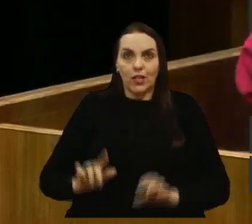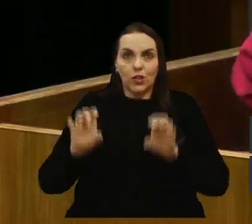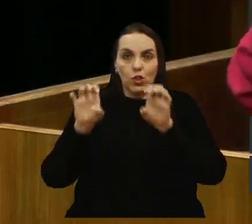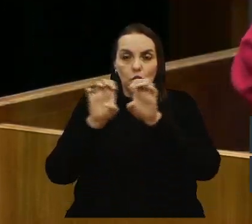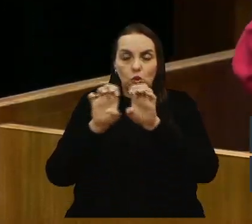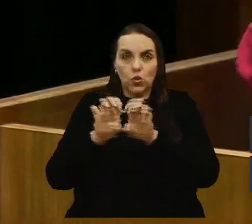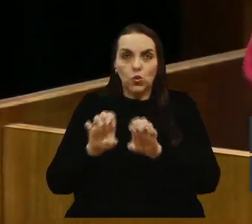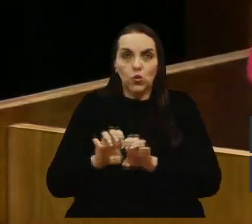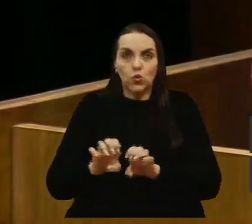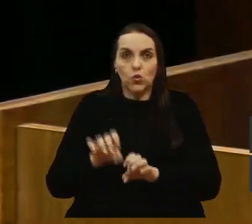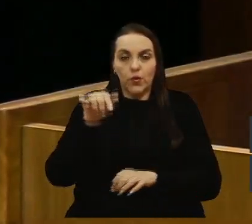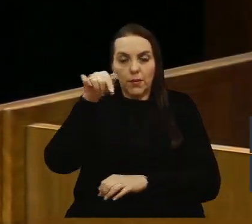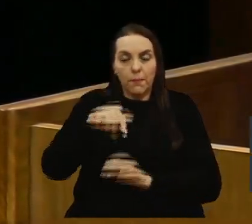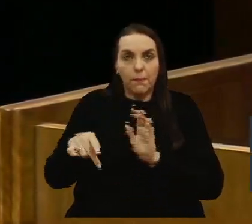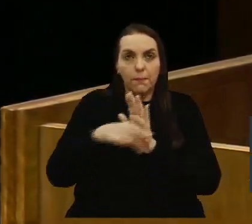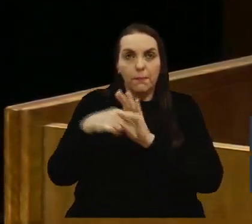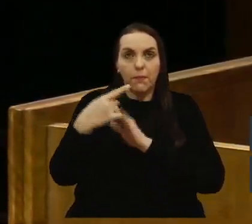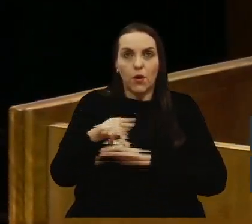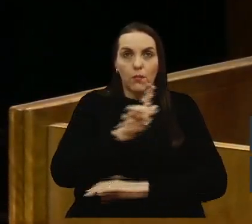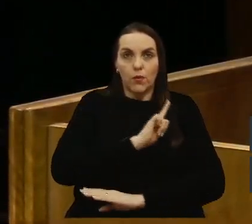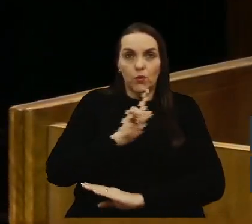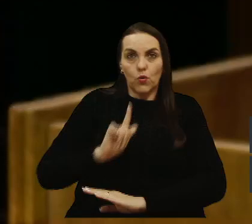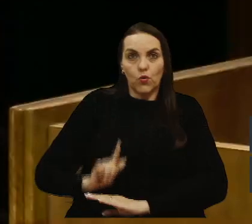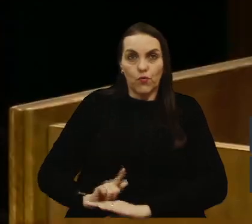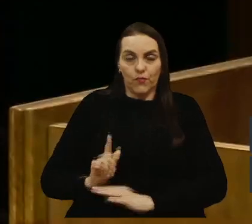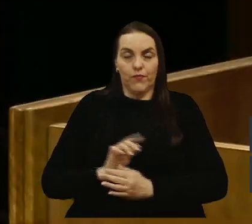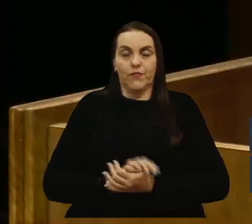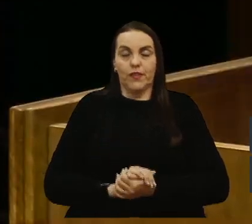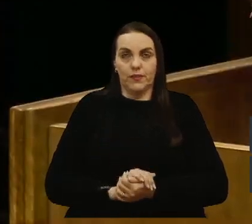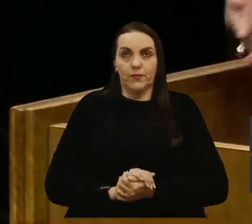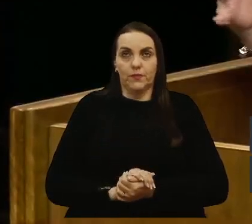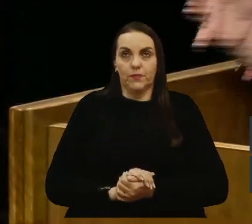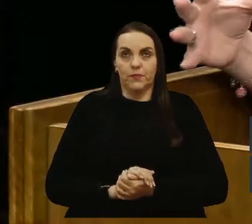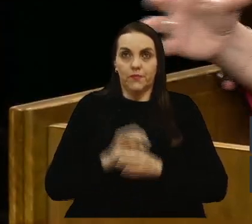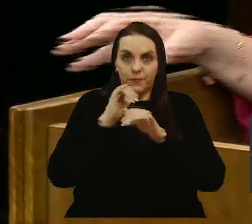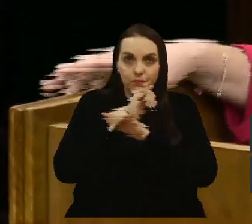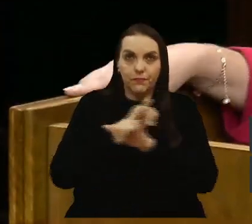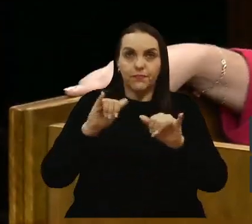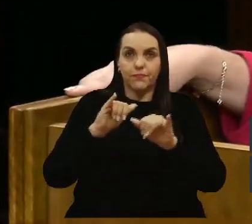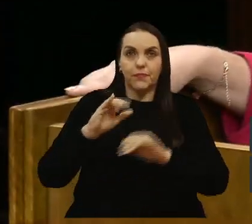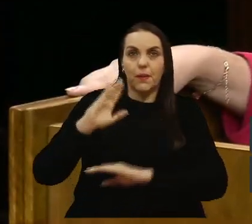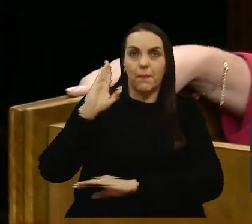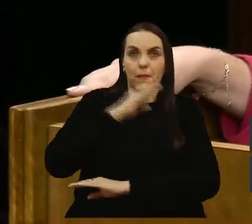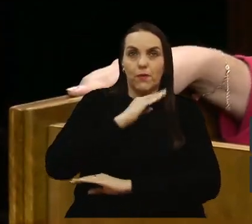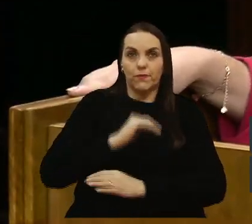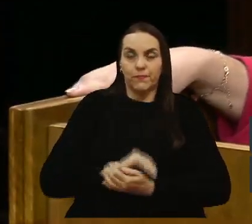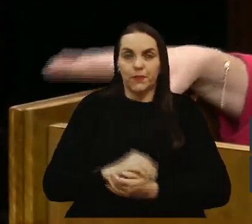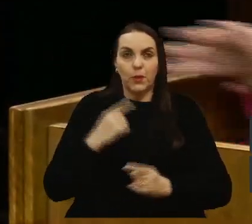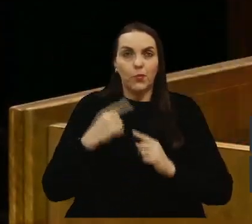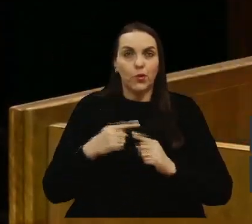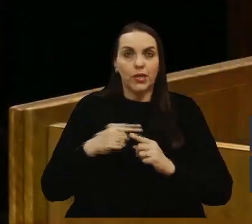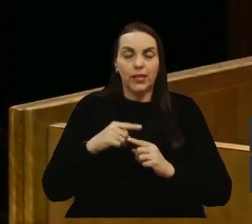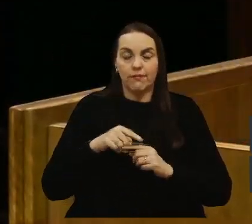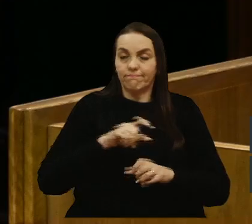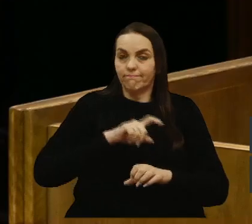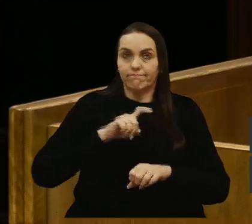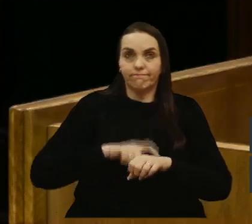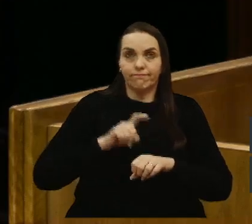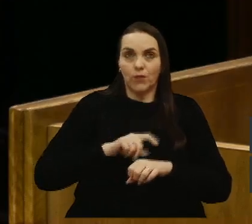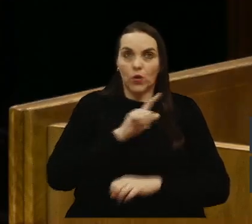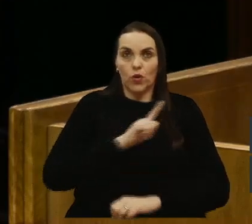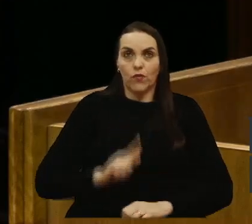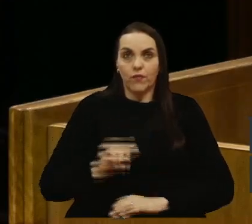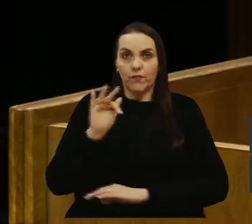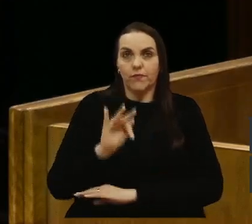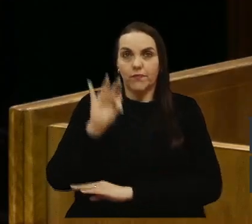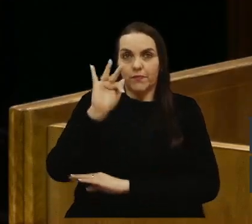estrutura, a infraestrutura do governo, né, de comunicar mal. Porque automaticamente, quando o governo federal, e aqui